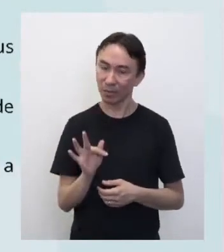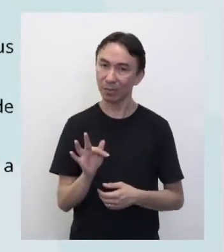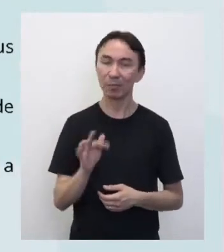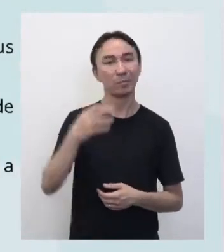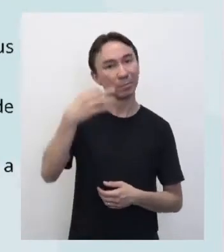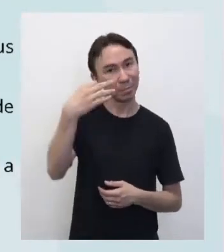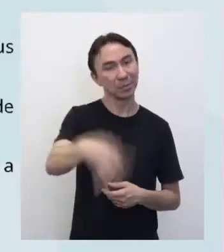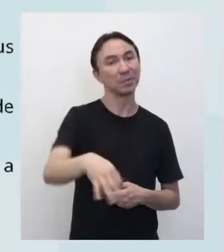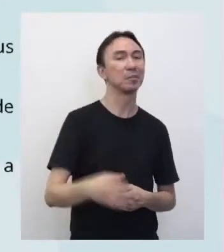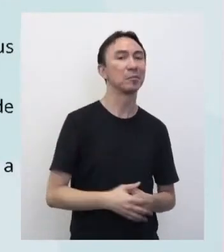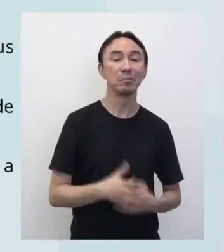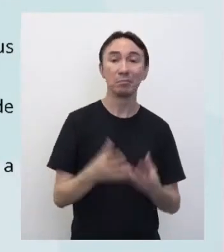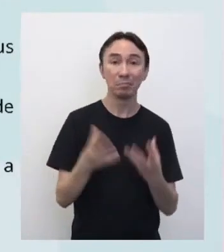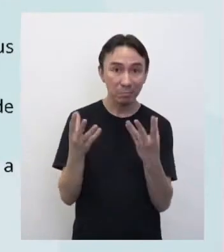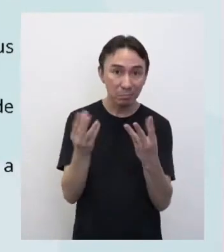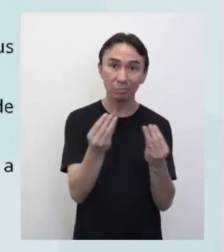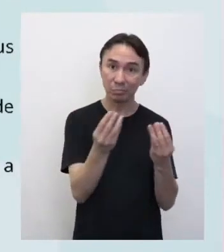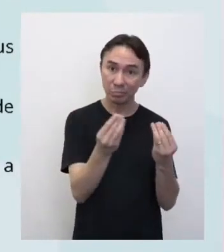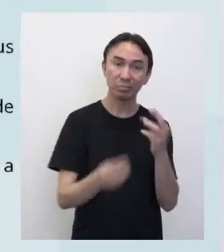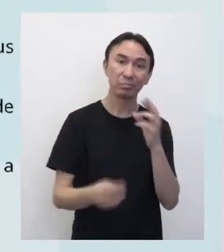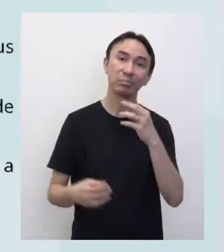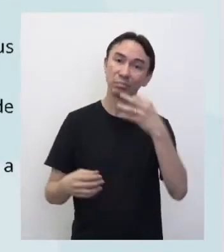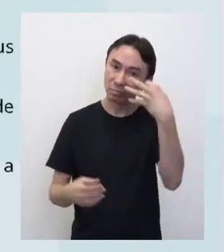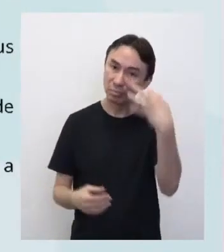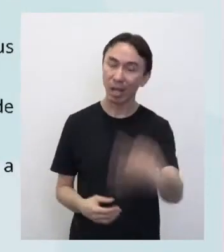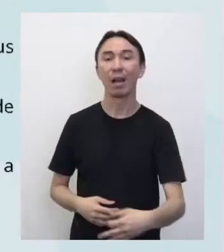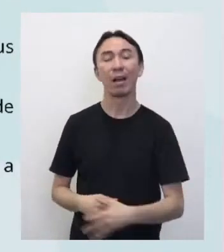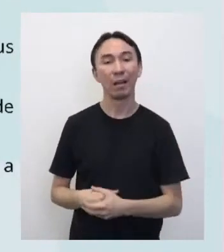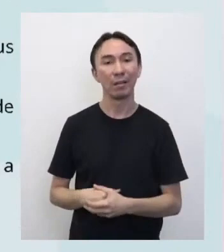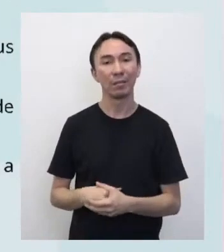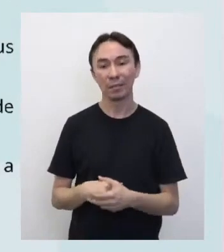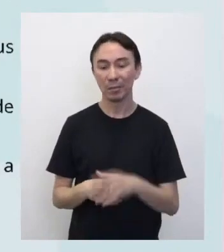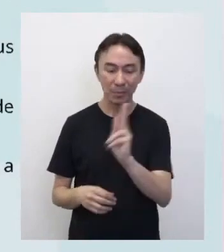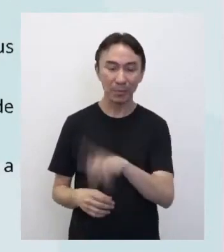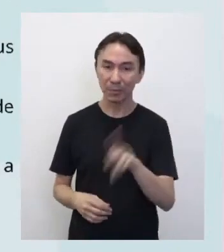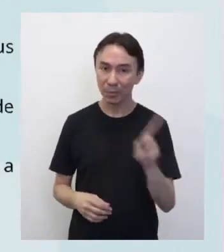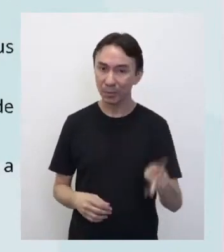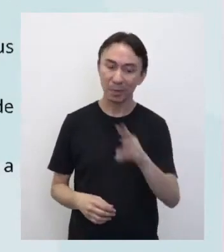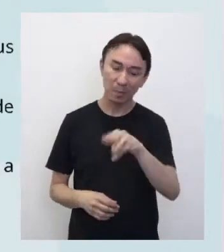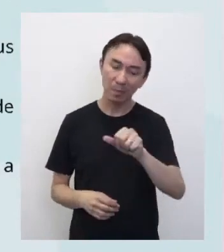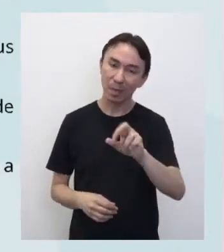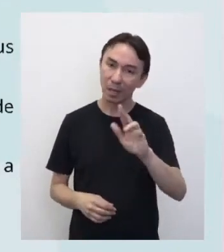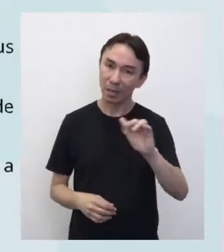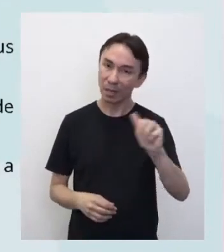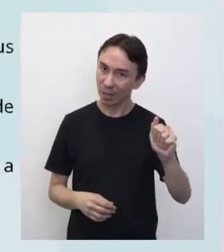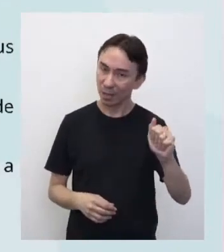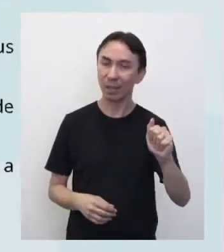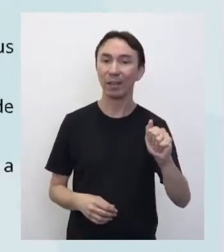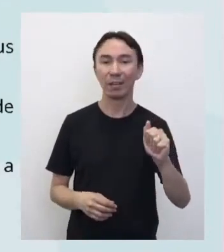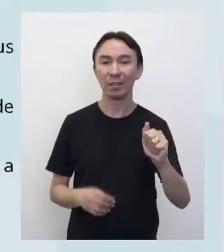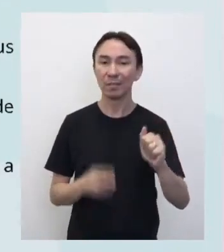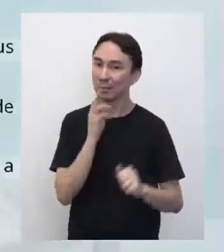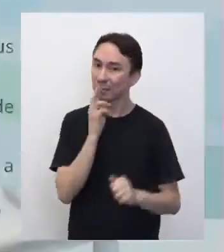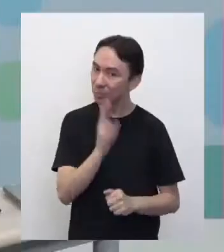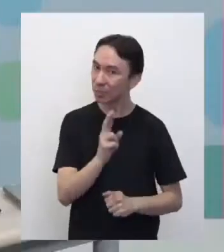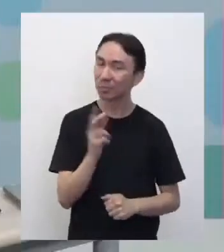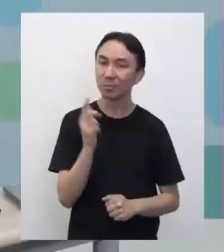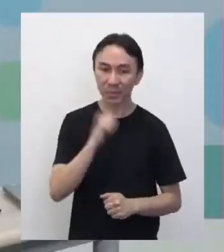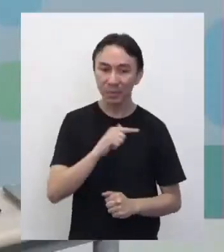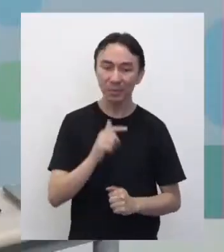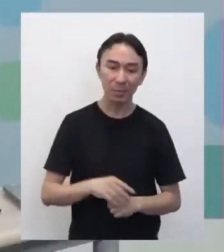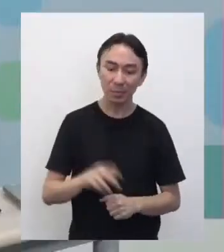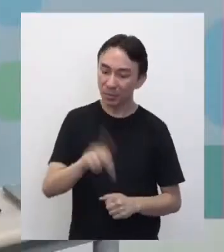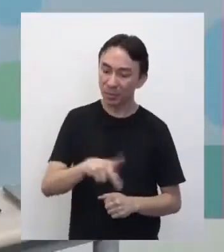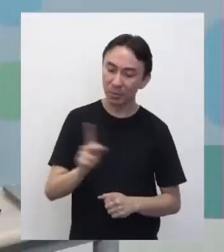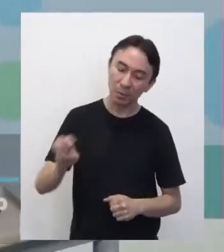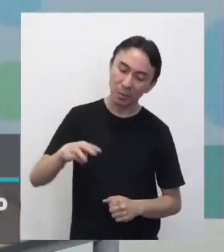acertou. Muitos estudantes aqui acertaram. A professora Maria Júlia trouxe essa resposta para nós. O professor Manuel, da